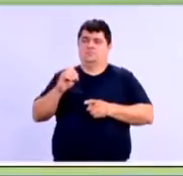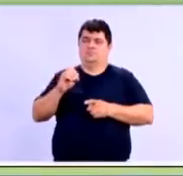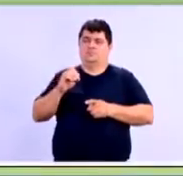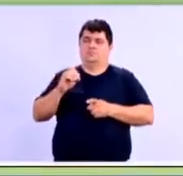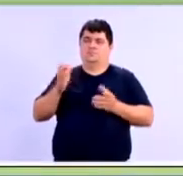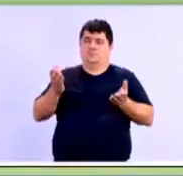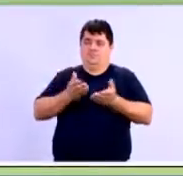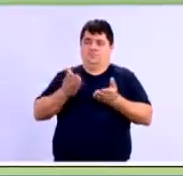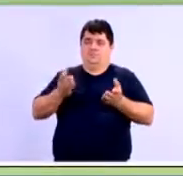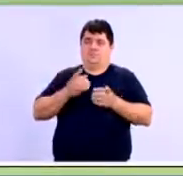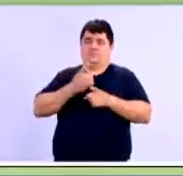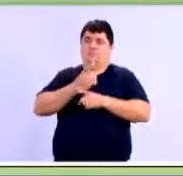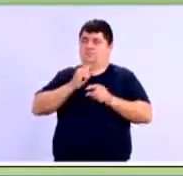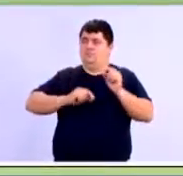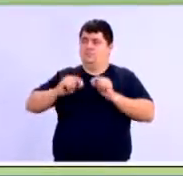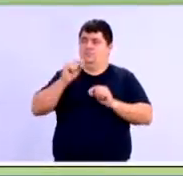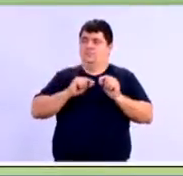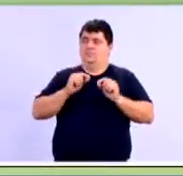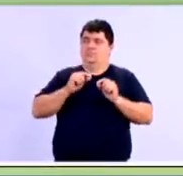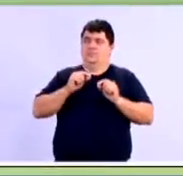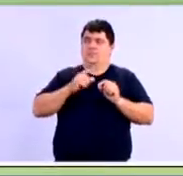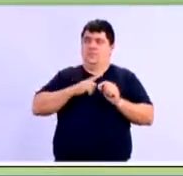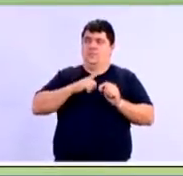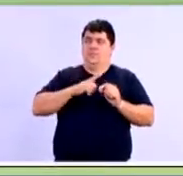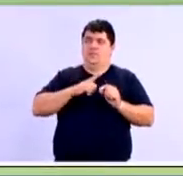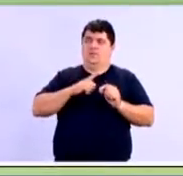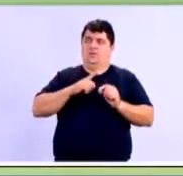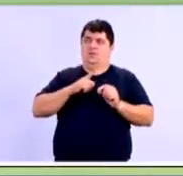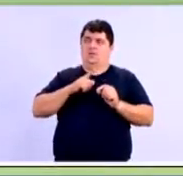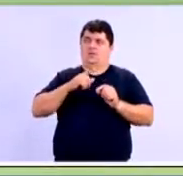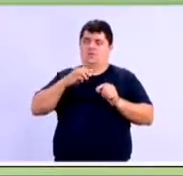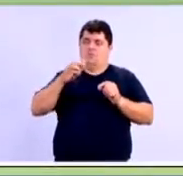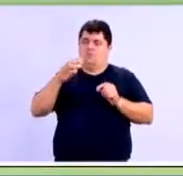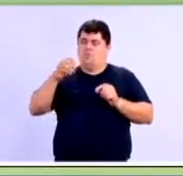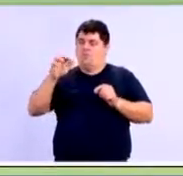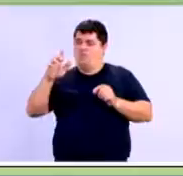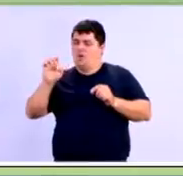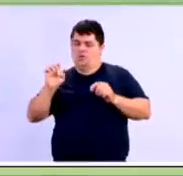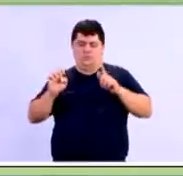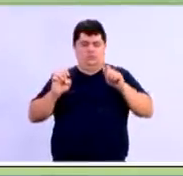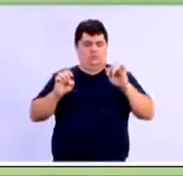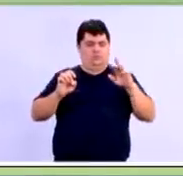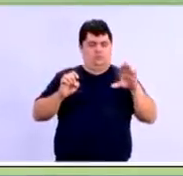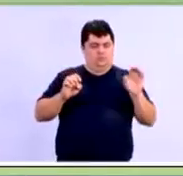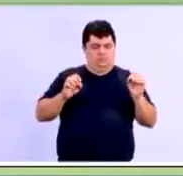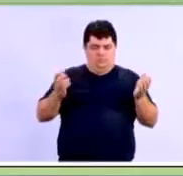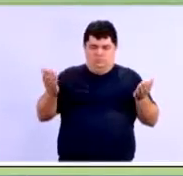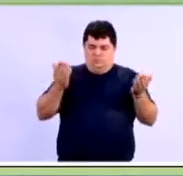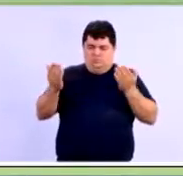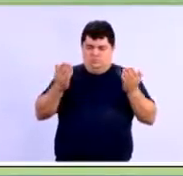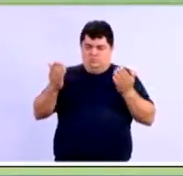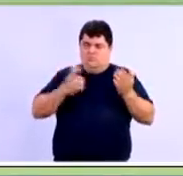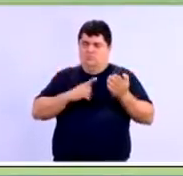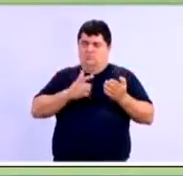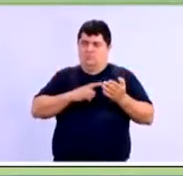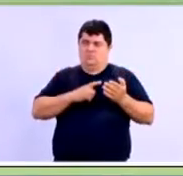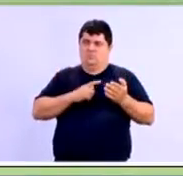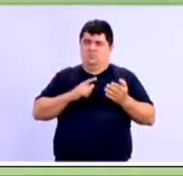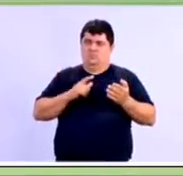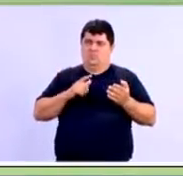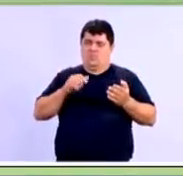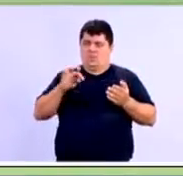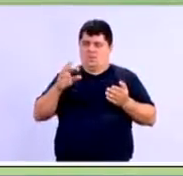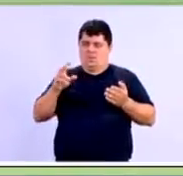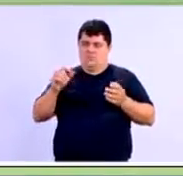Opa, agora eu tenho que fazer essa relação margem-giro. Então, o giro dos ativos, está aqui, ó, vendas líquidas dividido por ativo